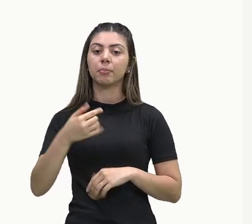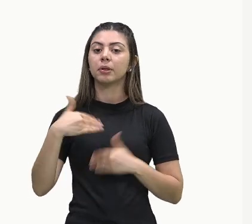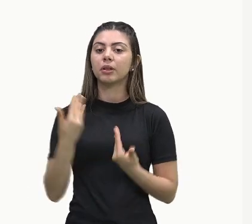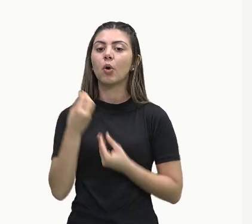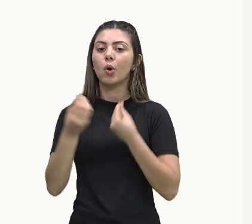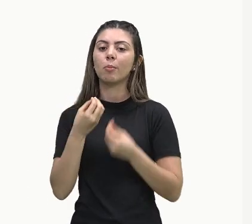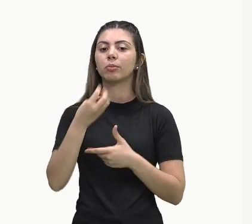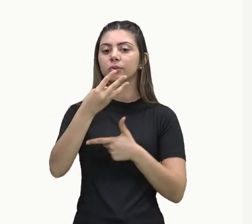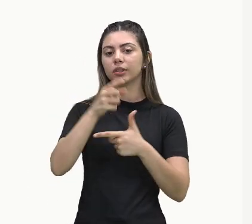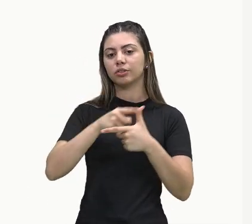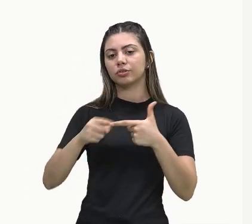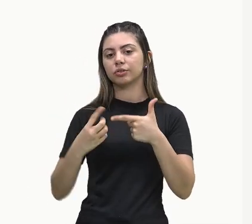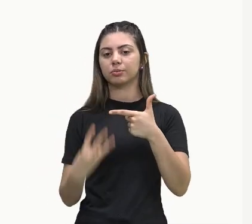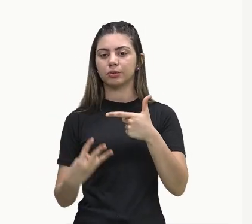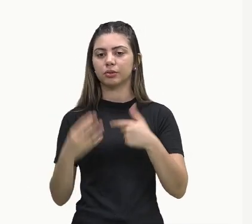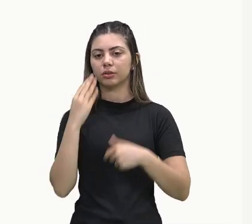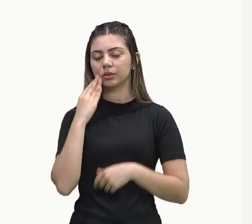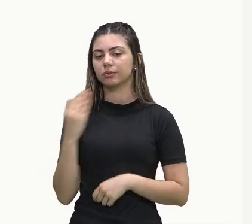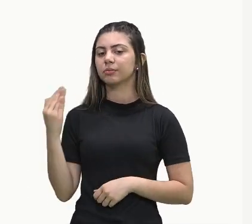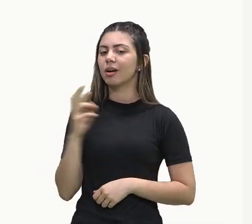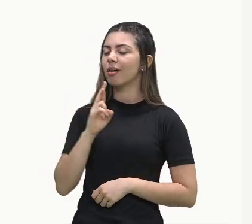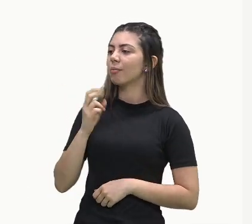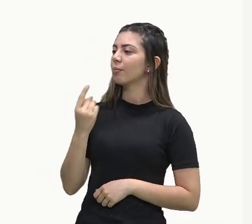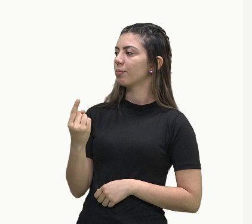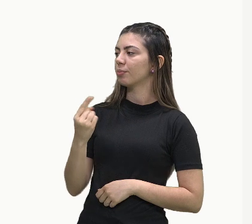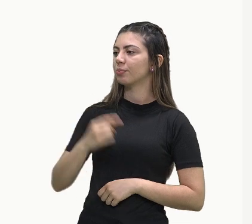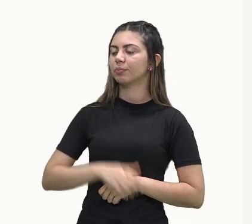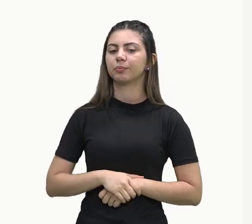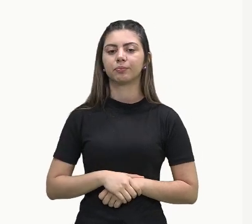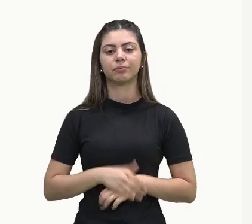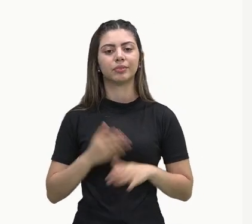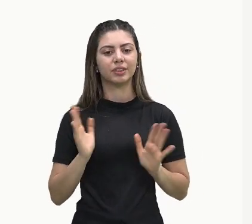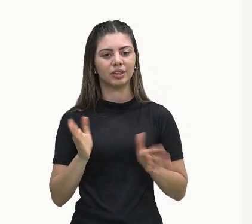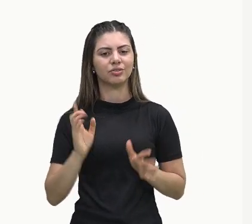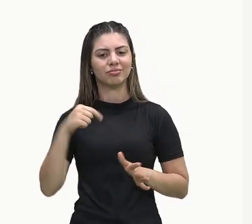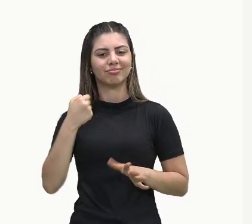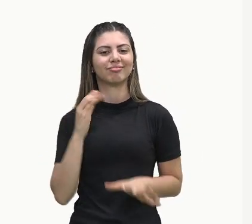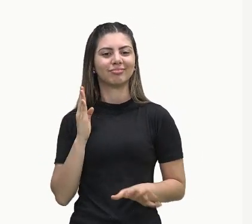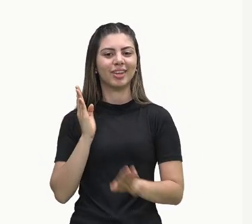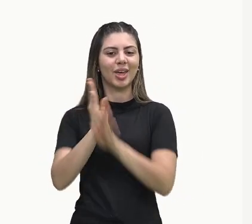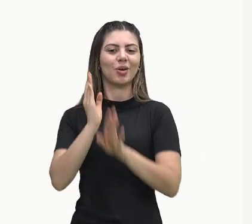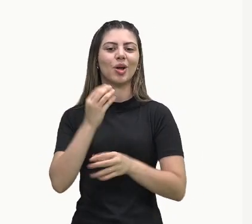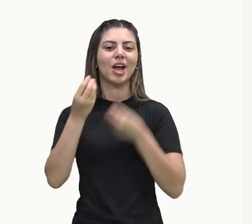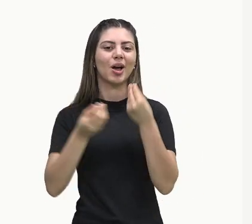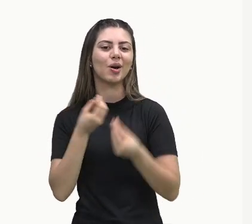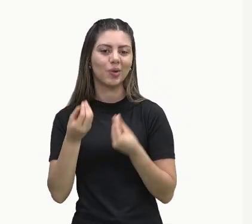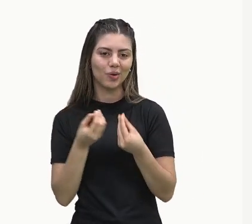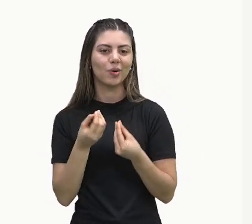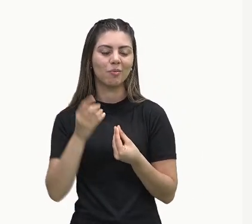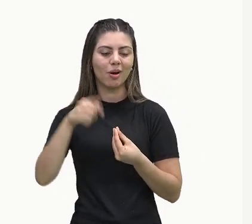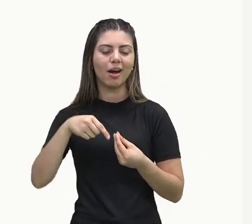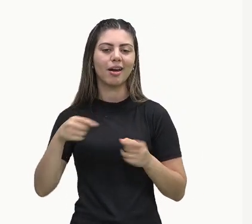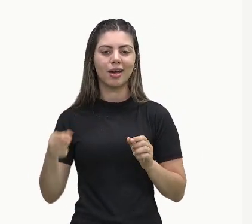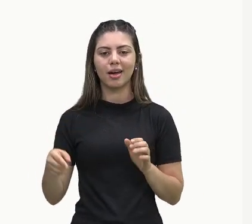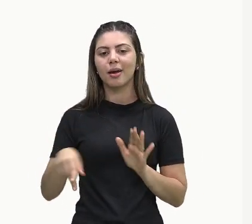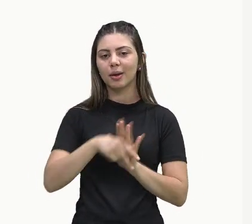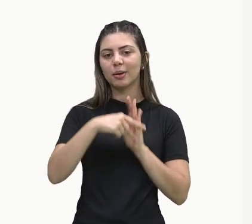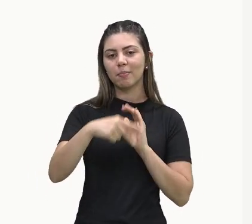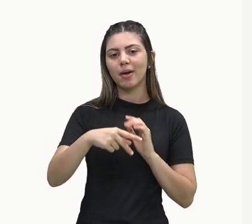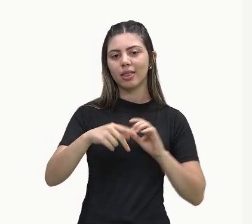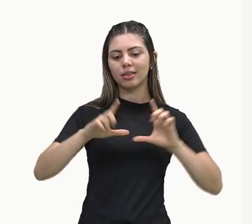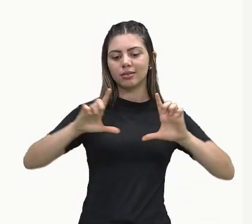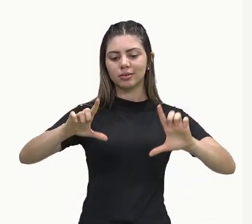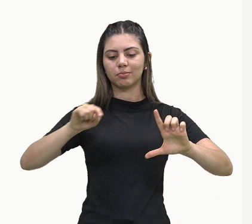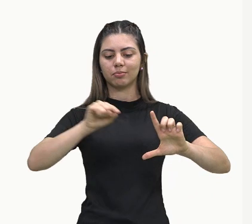div 3 e 3 di 3 = a 1 então nós já temos aqui ó calculada a abscissa do nosso Baricentro que é